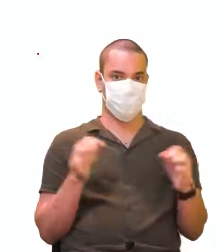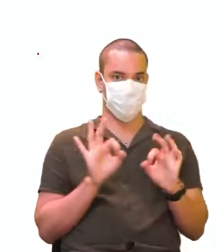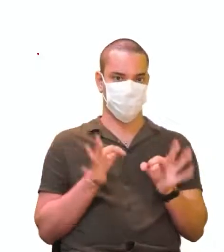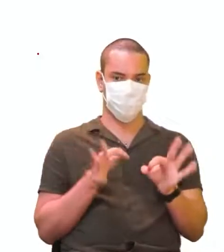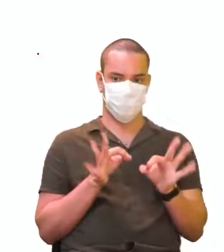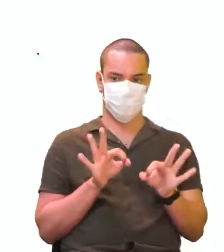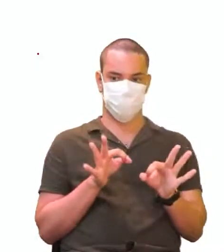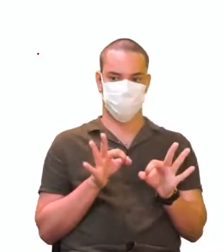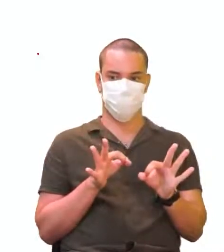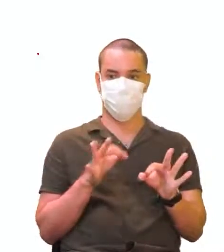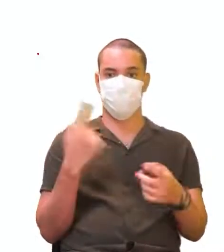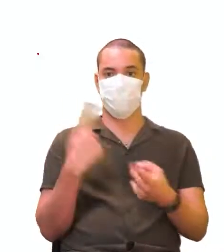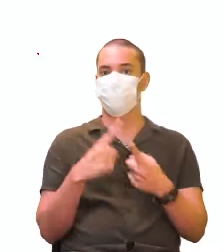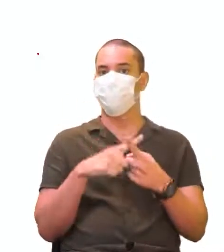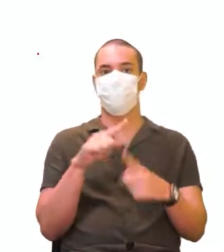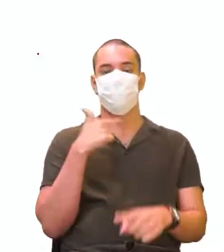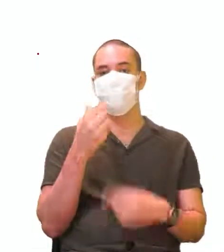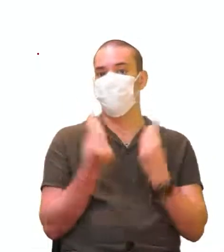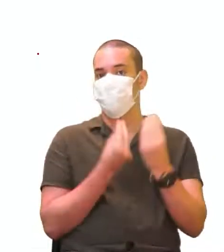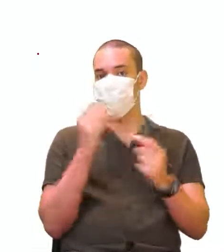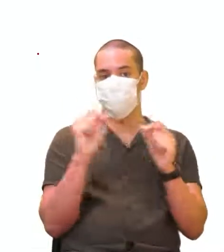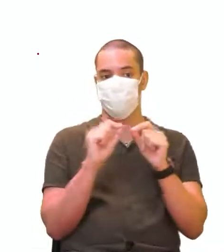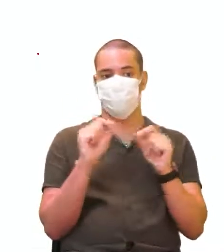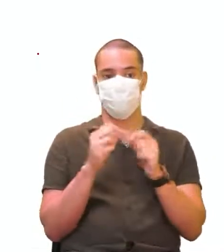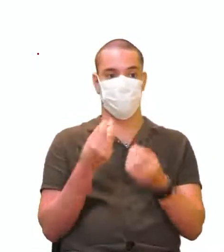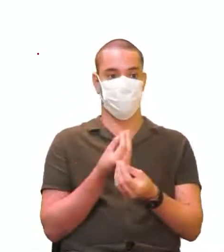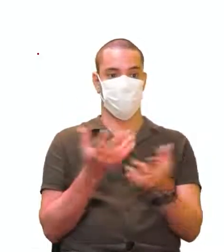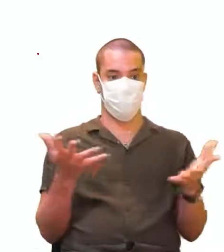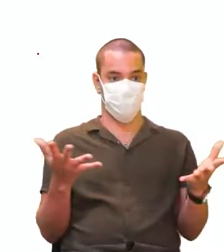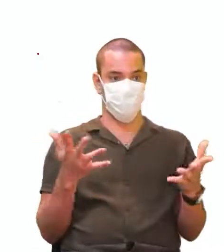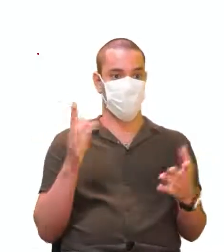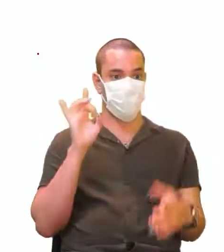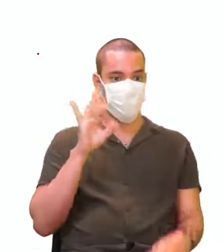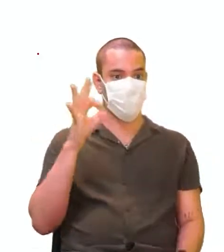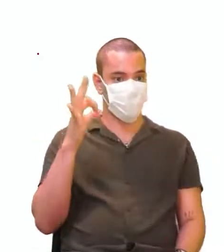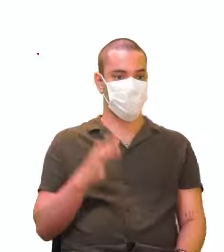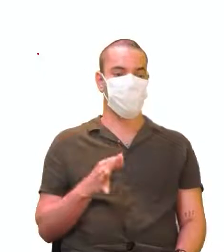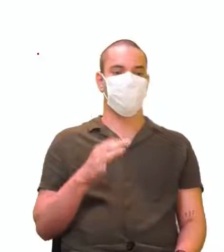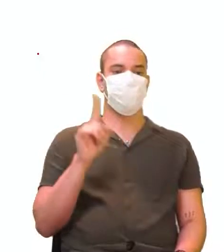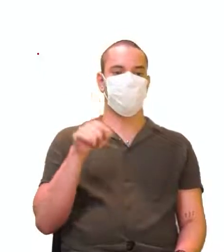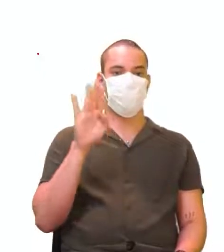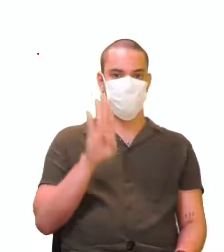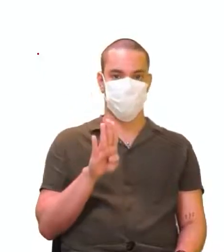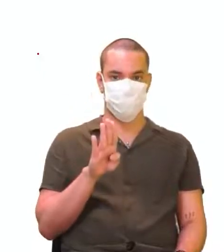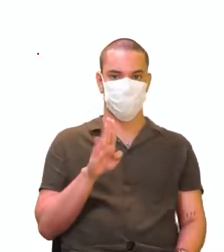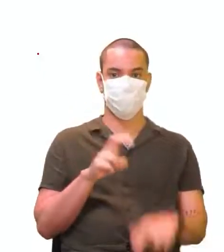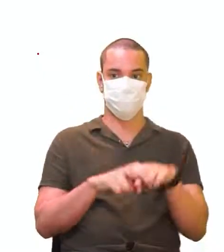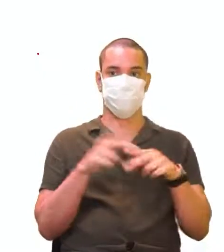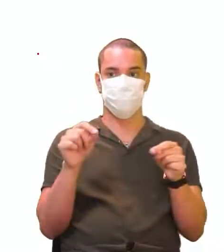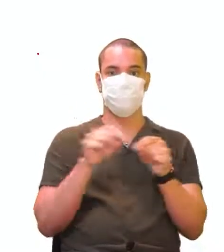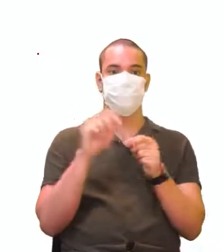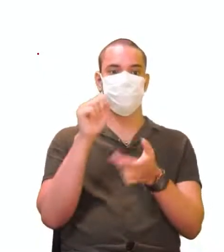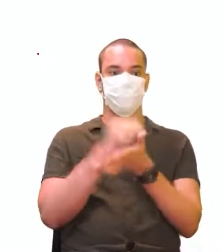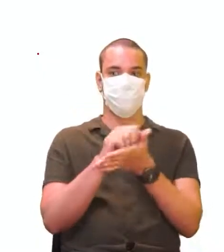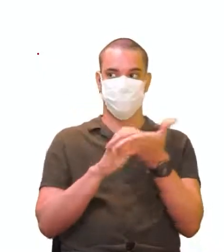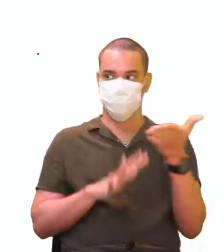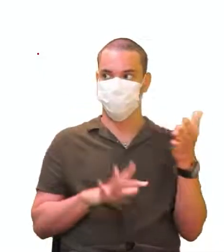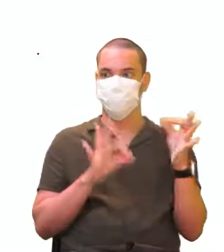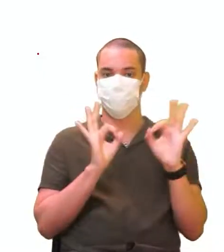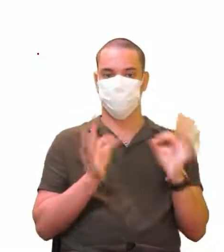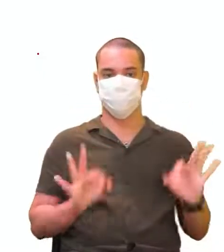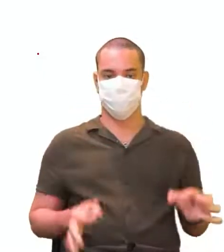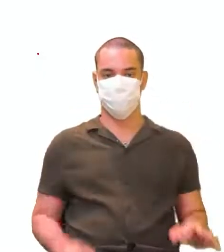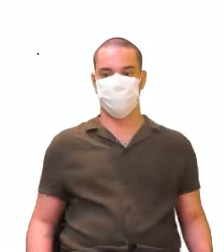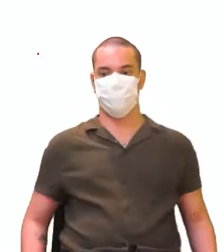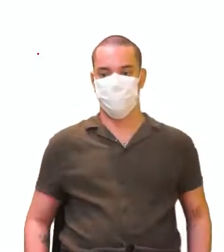pode ser isão, bezão, isão, izinho. Tá bom, galera? Então, fica aí a nossa atividade, tá?